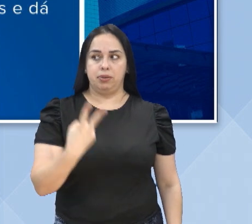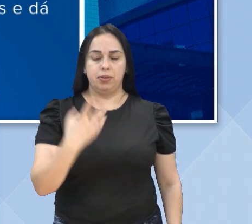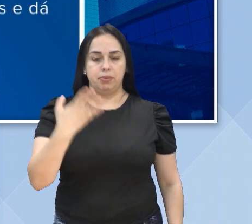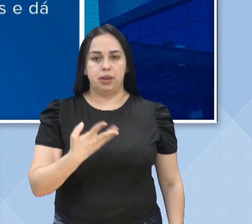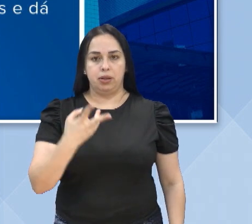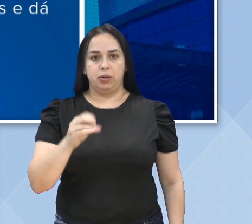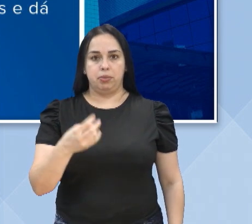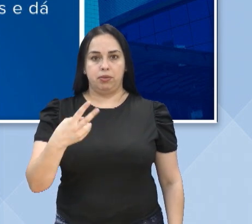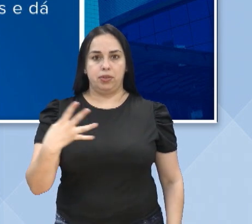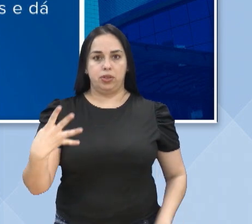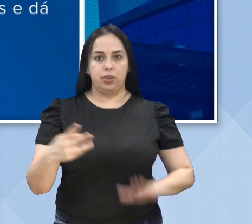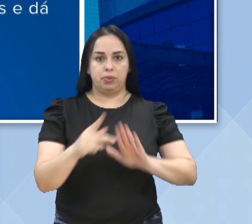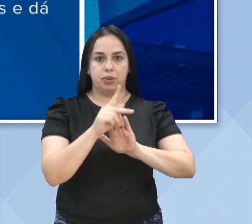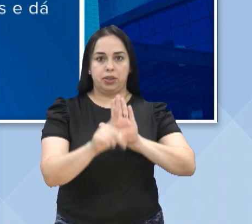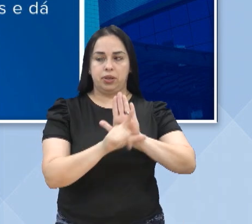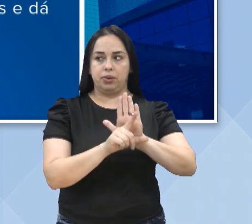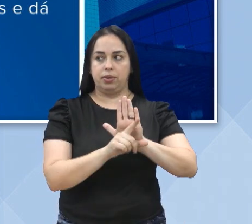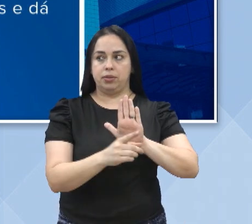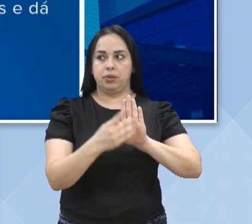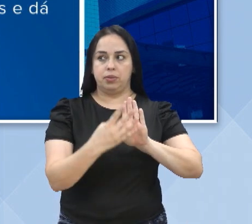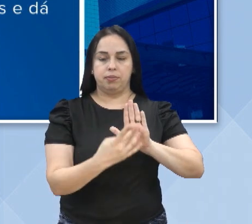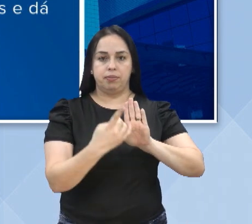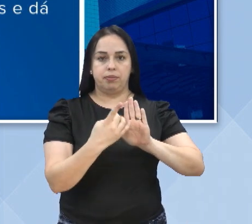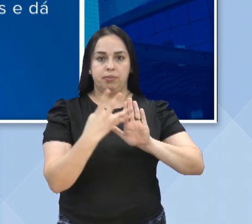17262/2024, projeto de lei número